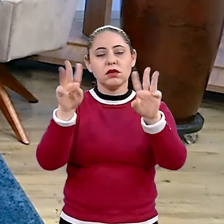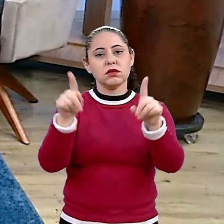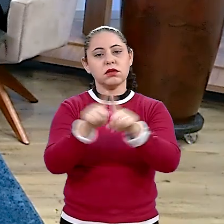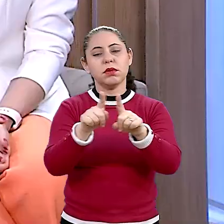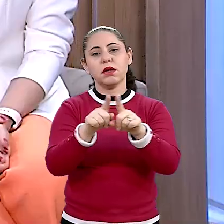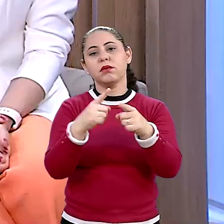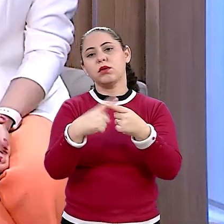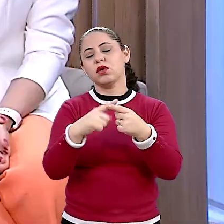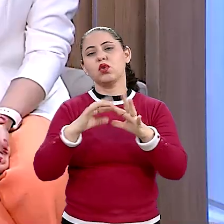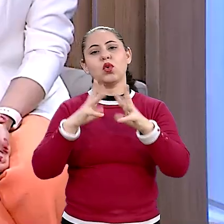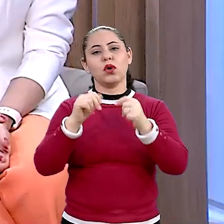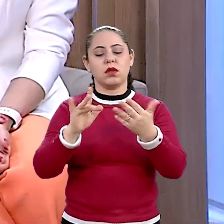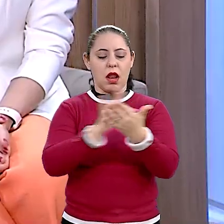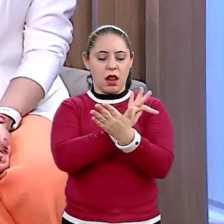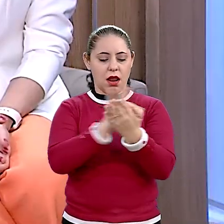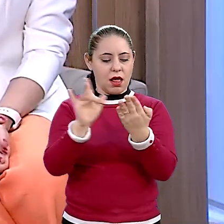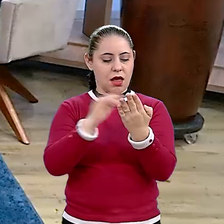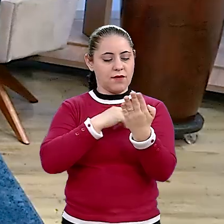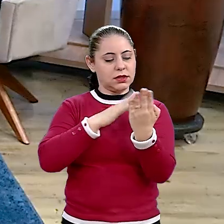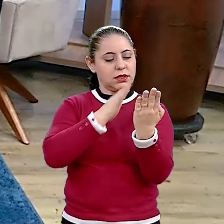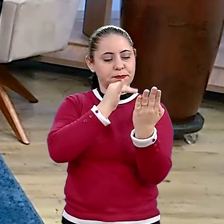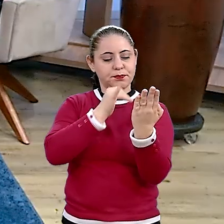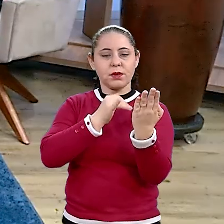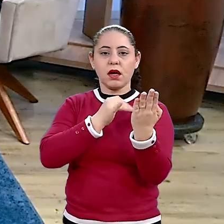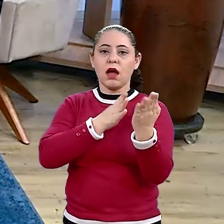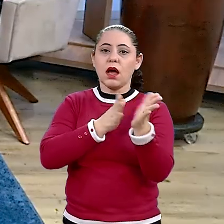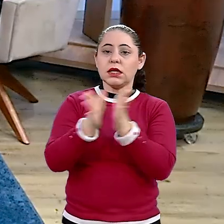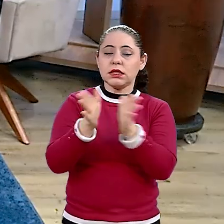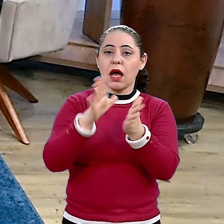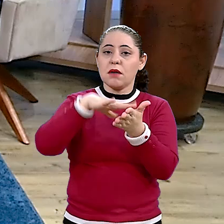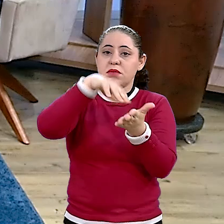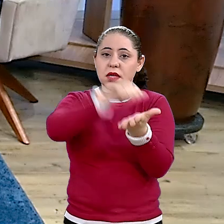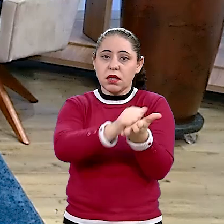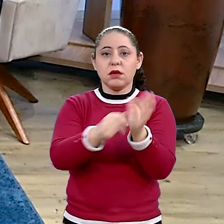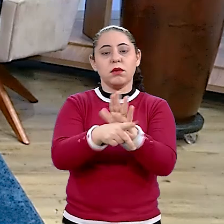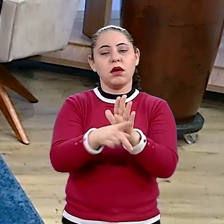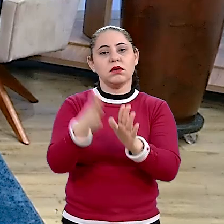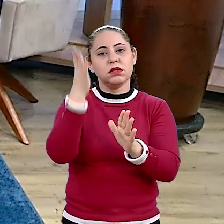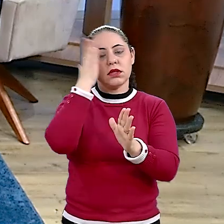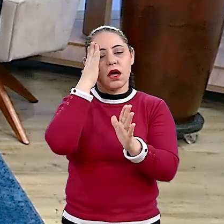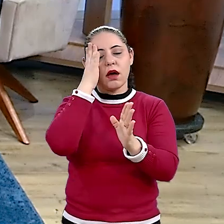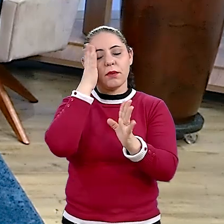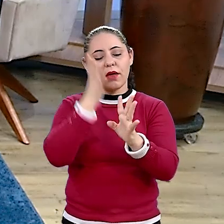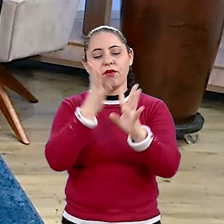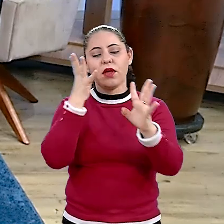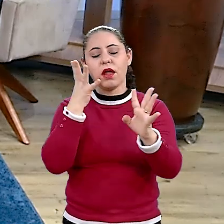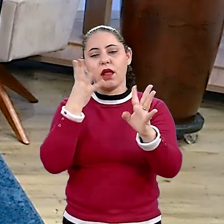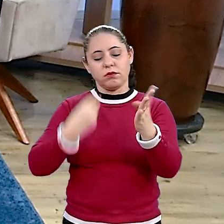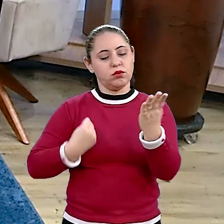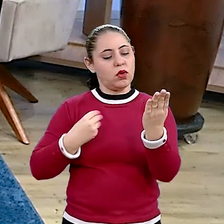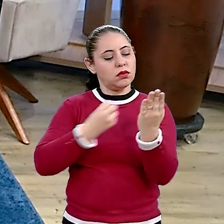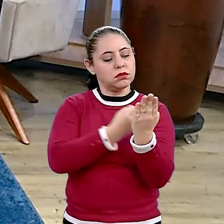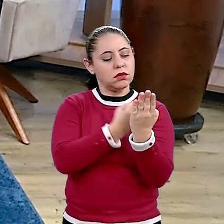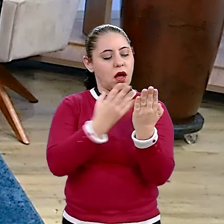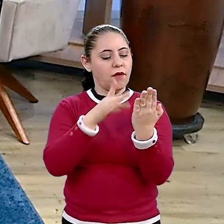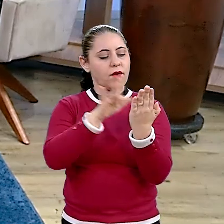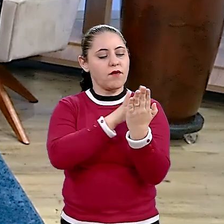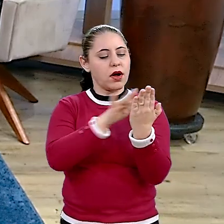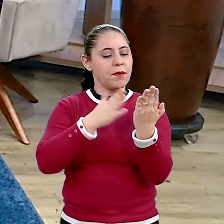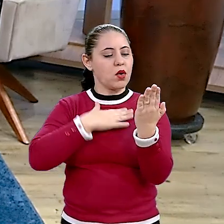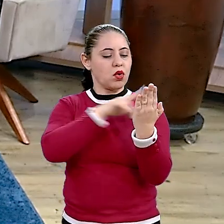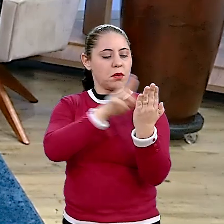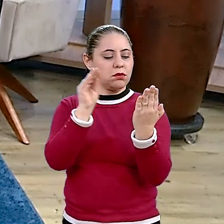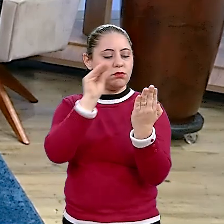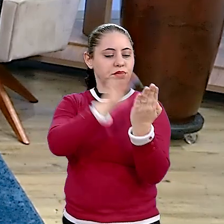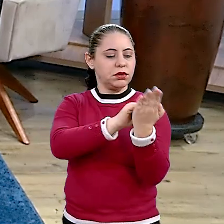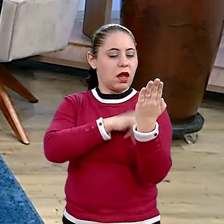porque hoje em dia todo mundo usa o celular. Então, se você ter isso aqui, um aplicativo em mãos para saber a sua posição, é normal. Porque muitas vezes acontece o